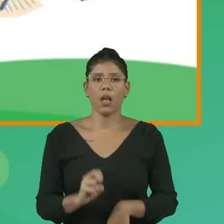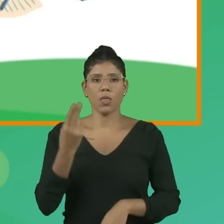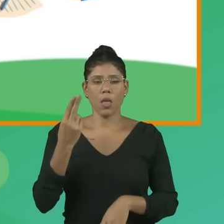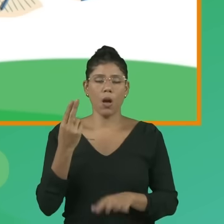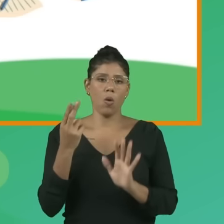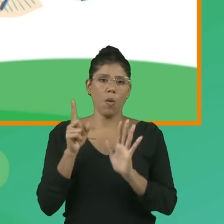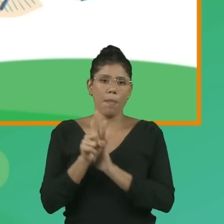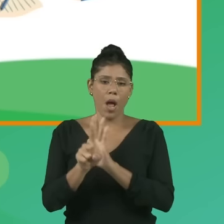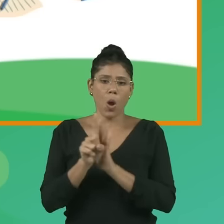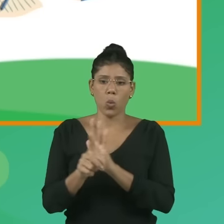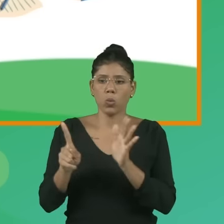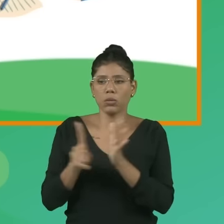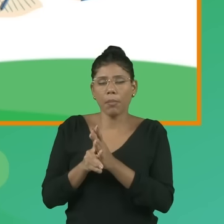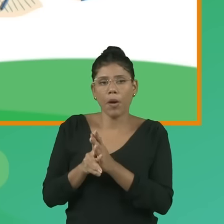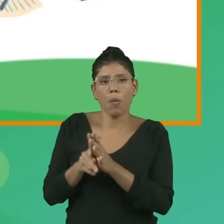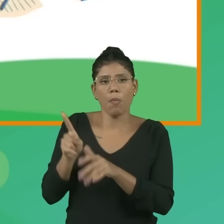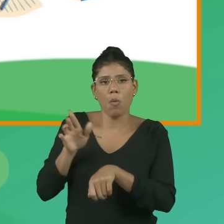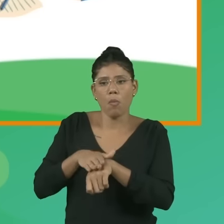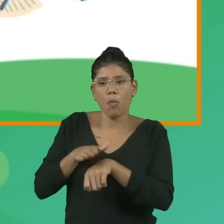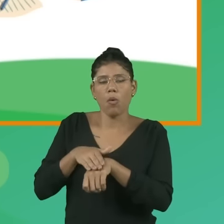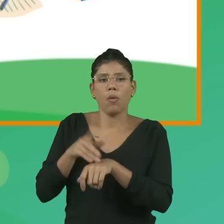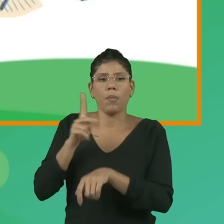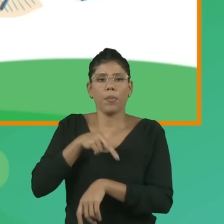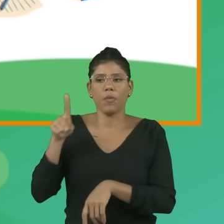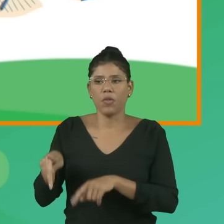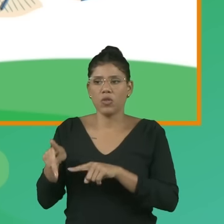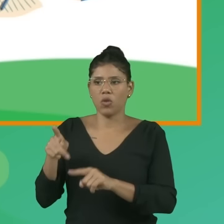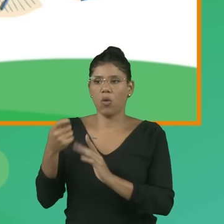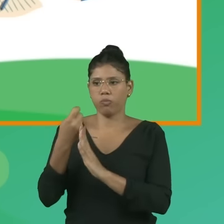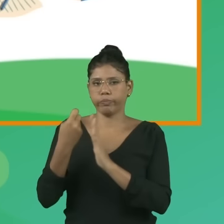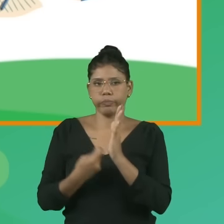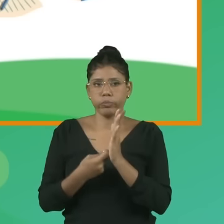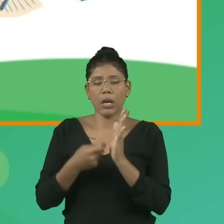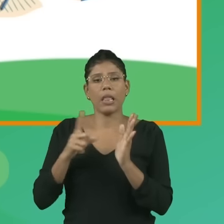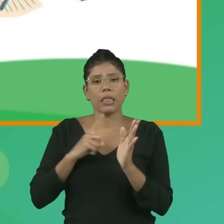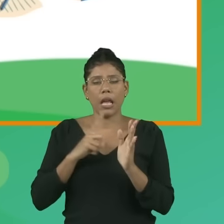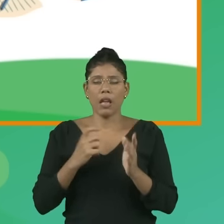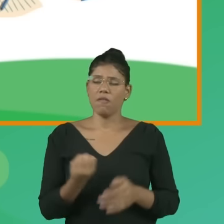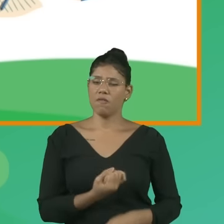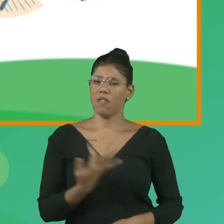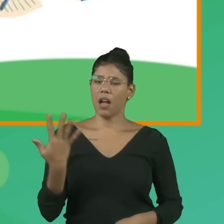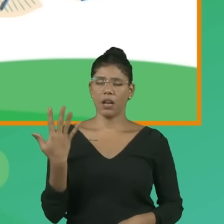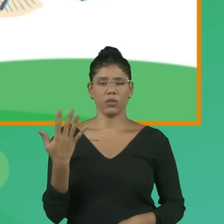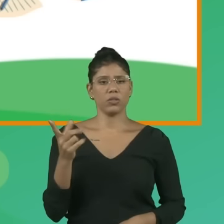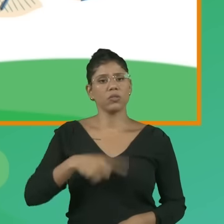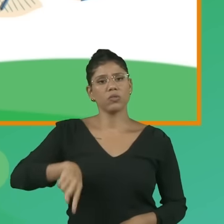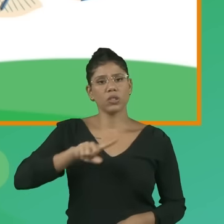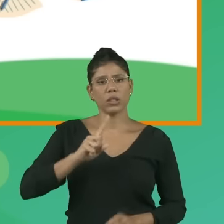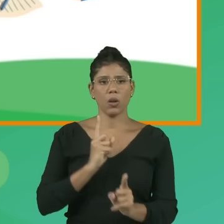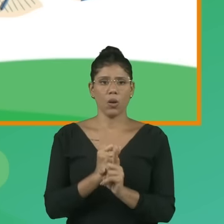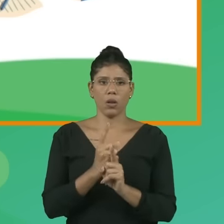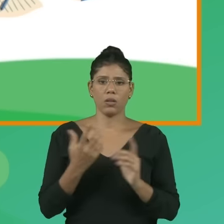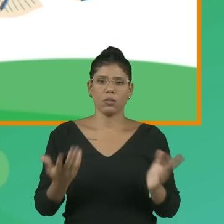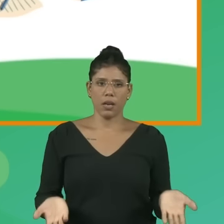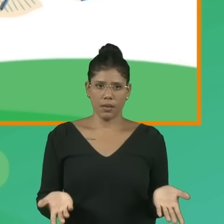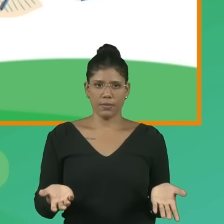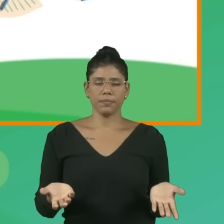por professores, tem diversos aí programas que ajudam vocês a estudar, então a gente não pode dizer que está